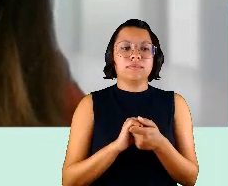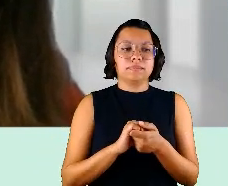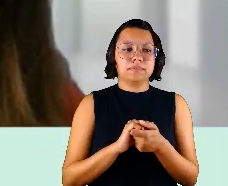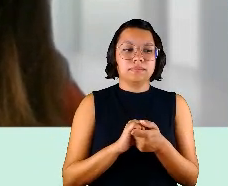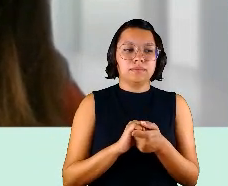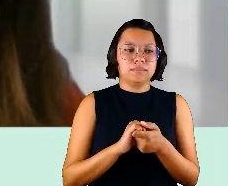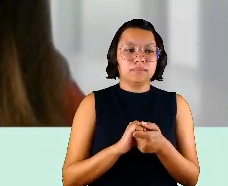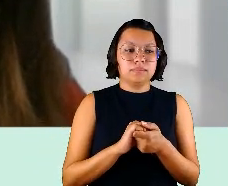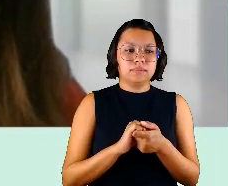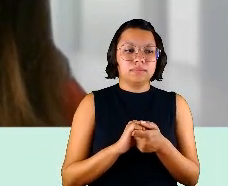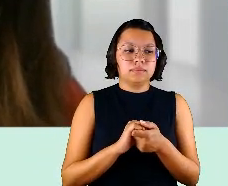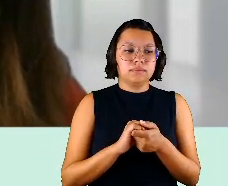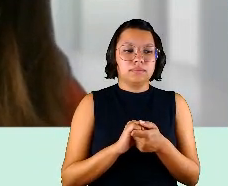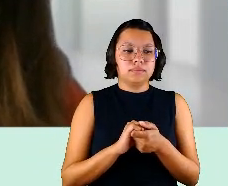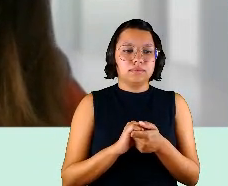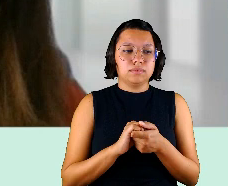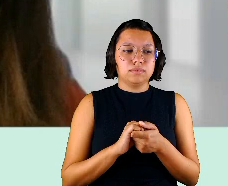servidores.